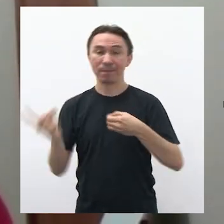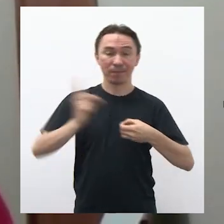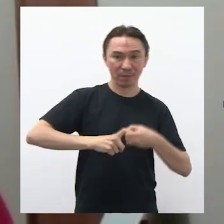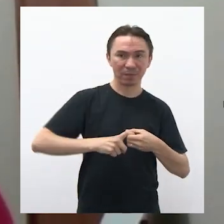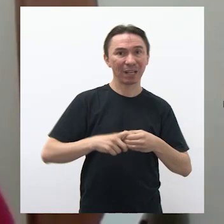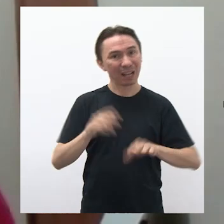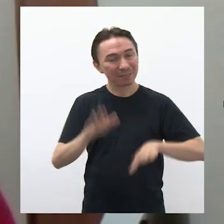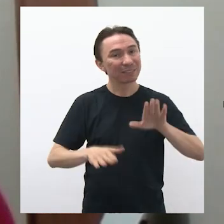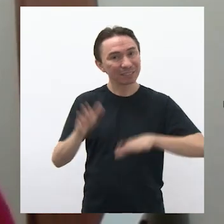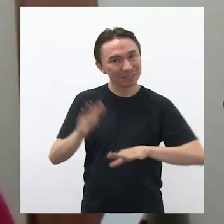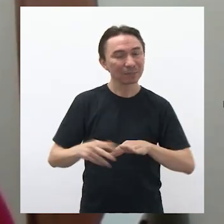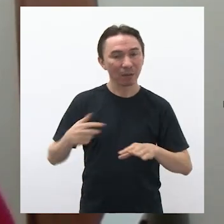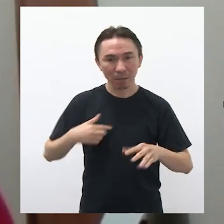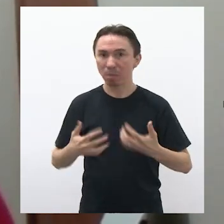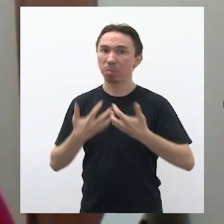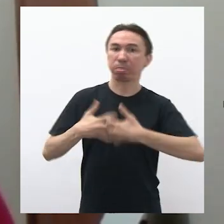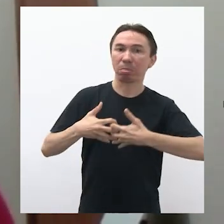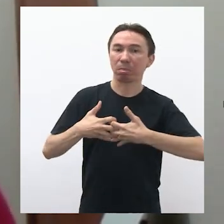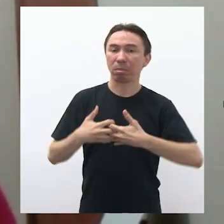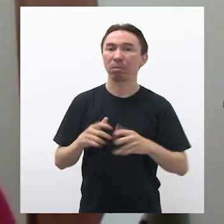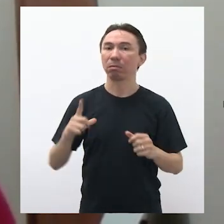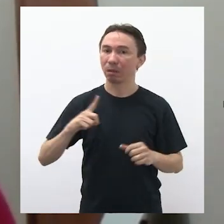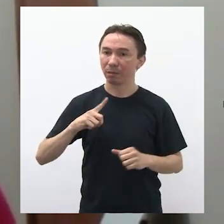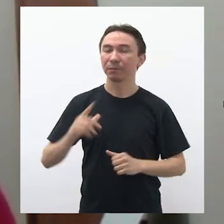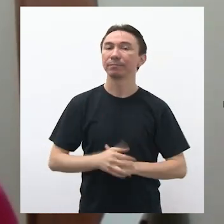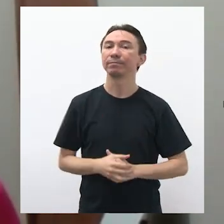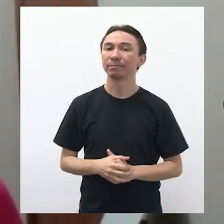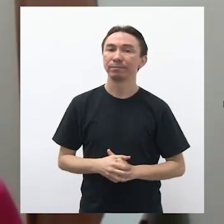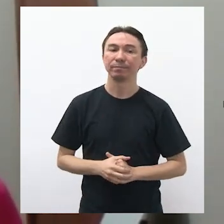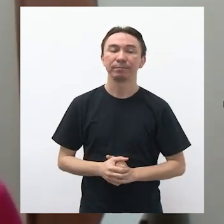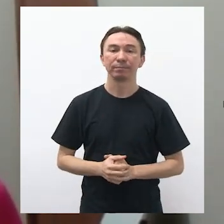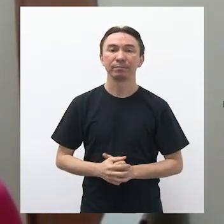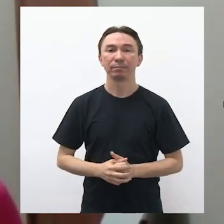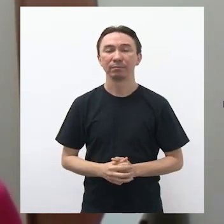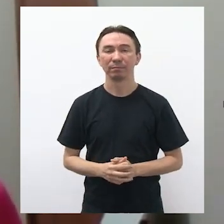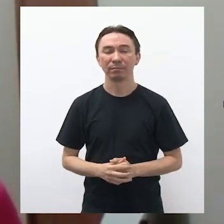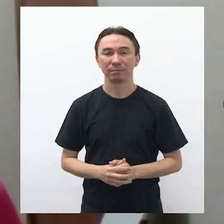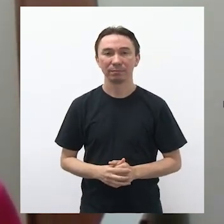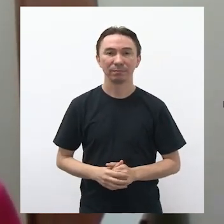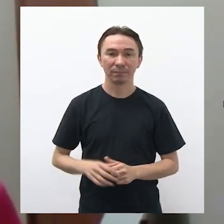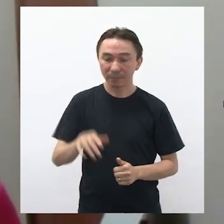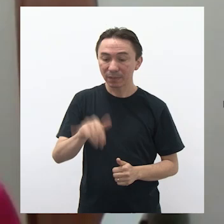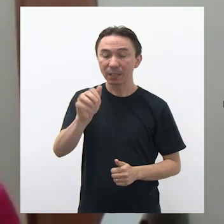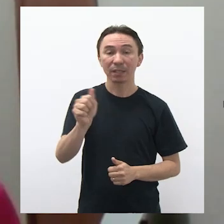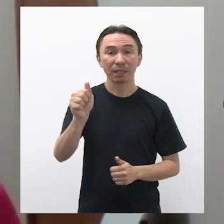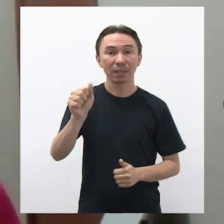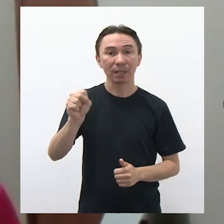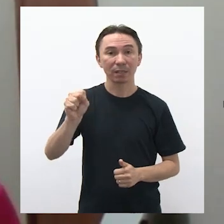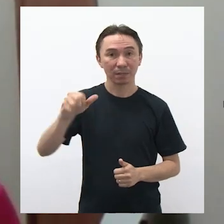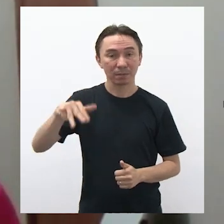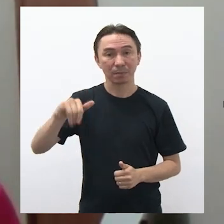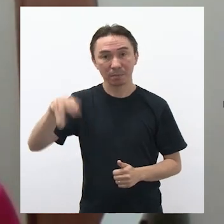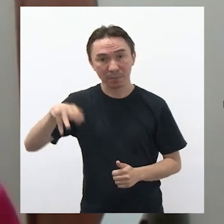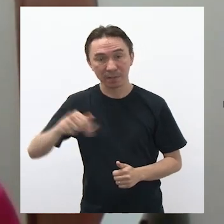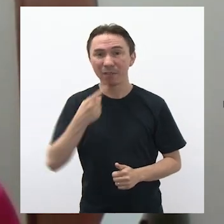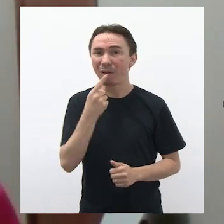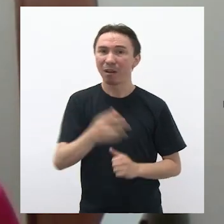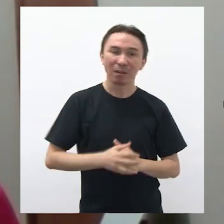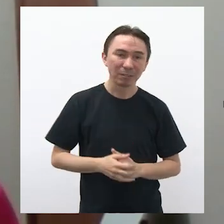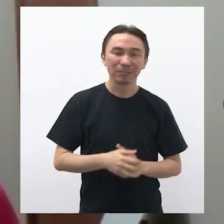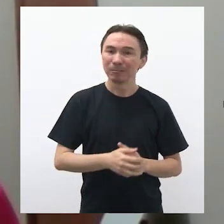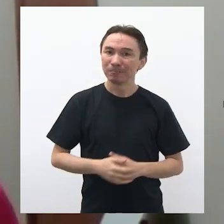trava aqui de vez em quando, tá? Então, vamos lá. A professora Yasmin comenta assim, Edna, motivação,